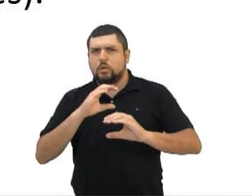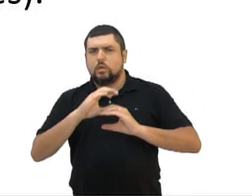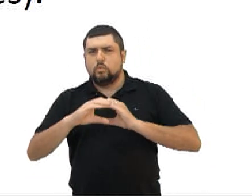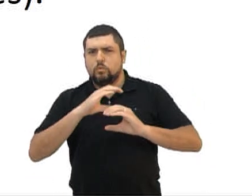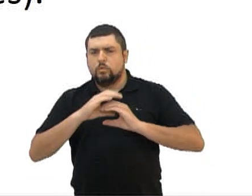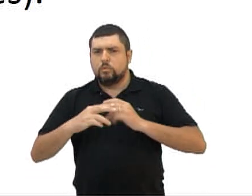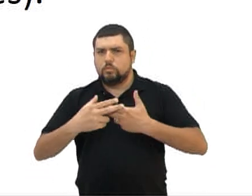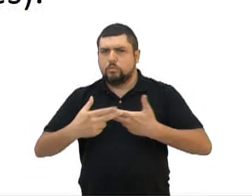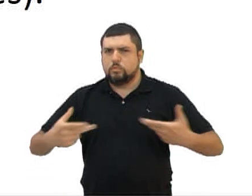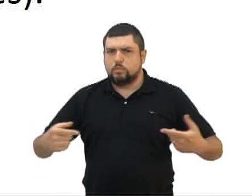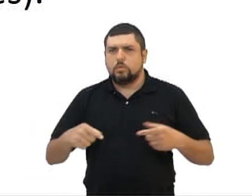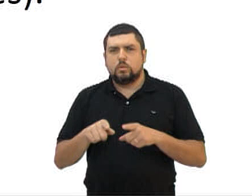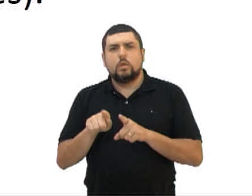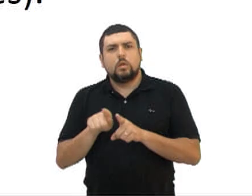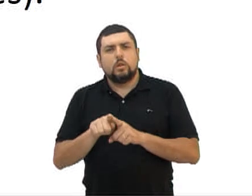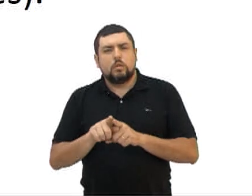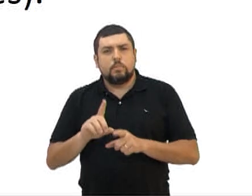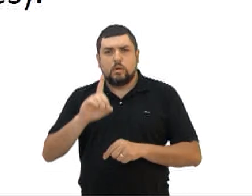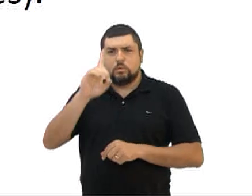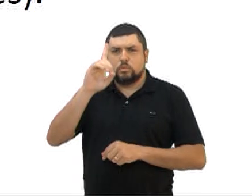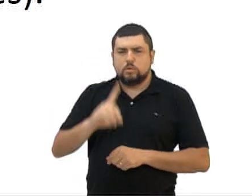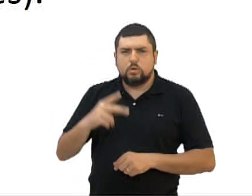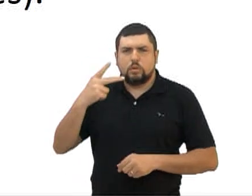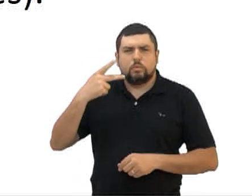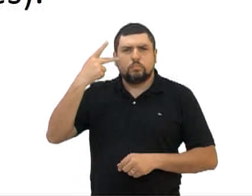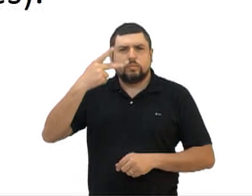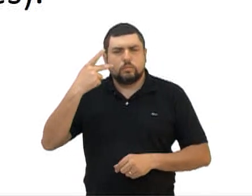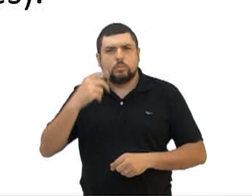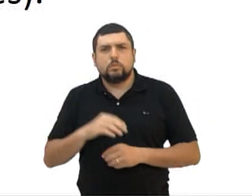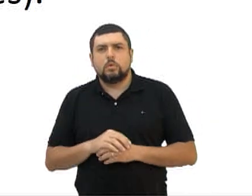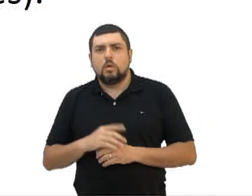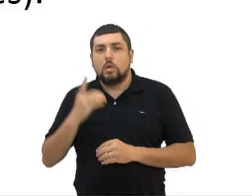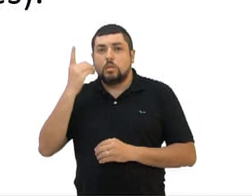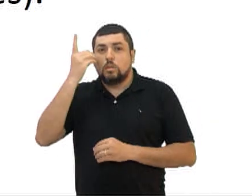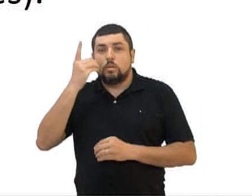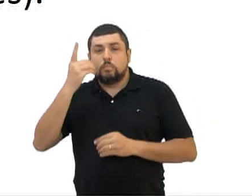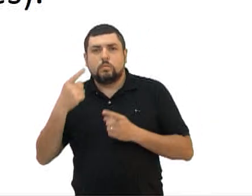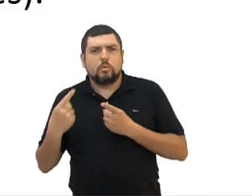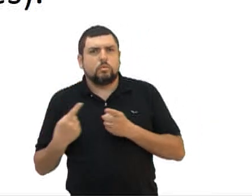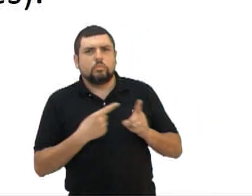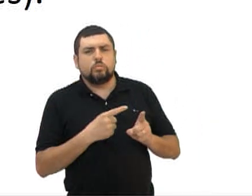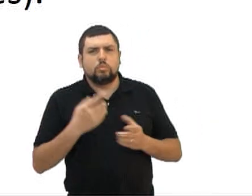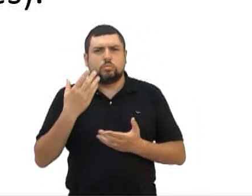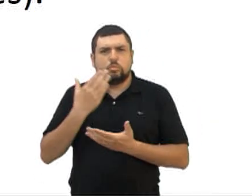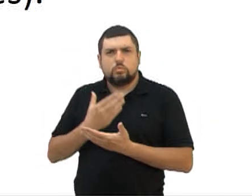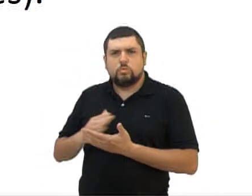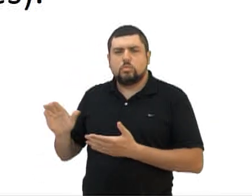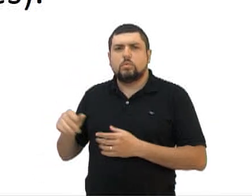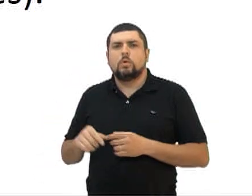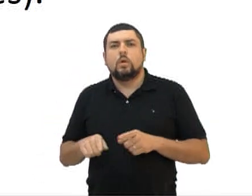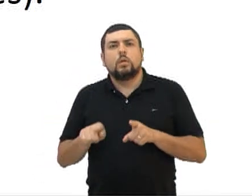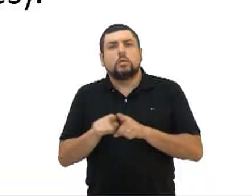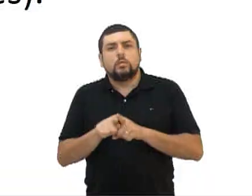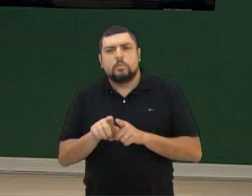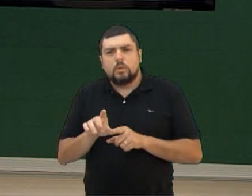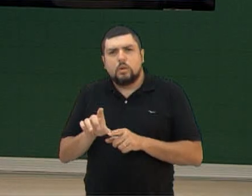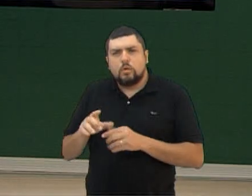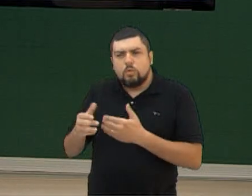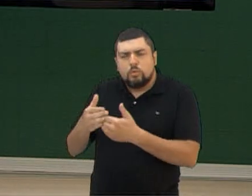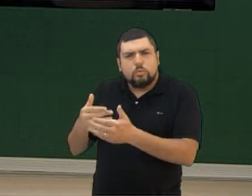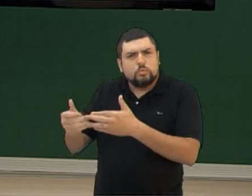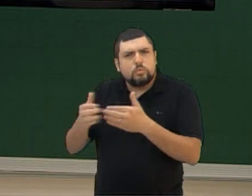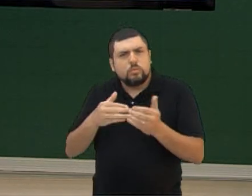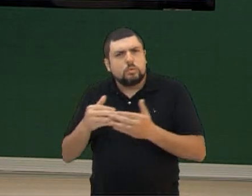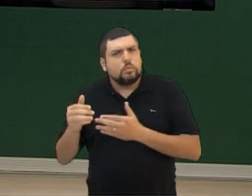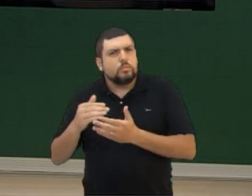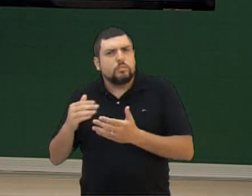também suspendeu direitos políticos, cassou deputados da oposição e suspendia o direito de opositores de concorrerem em eleições.